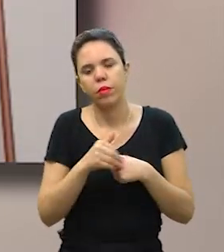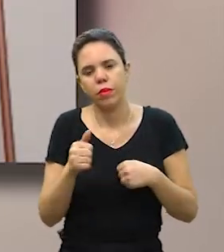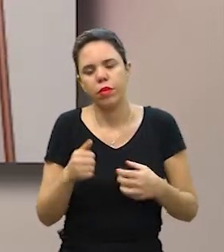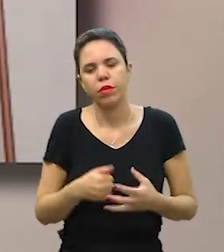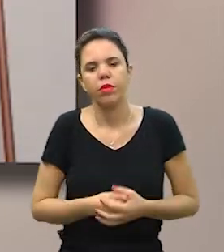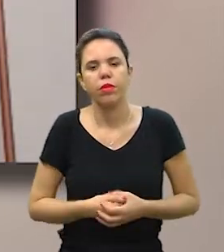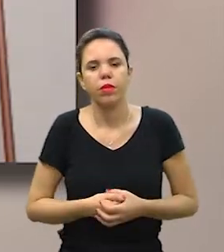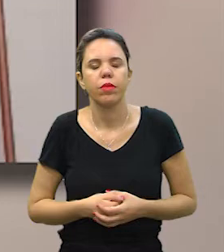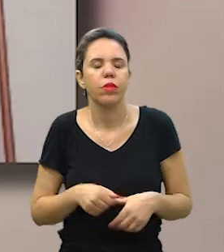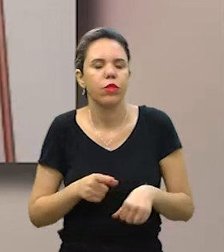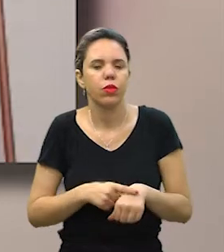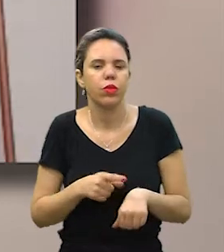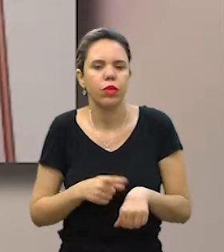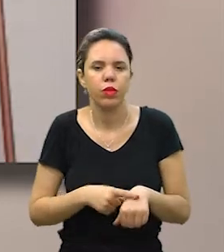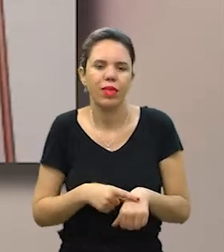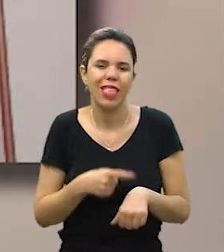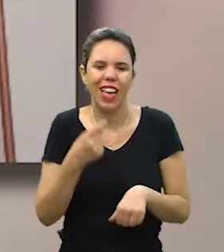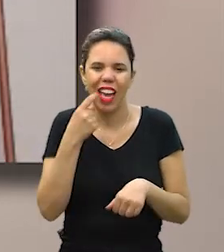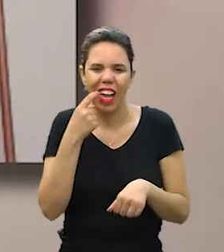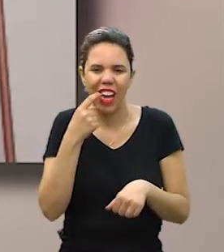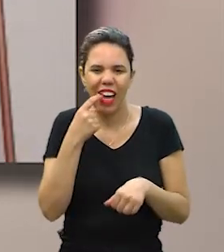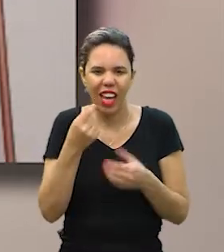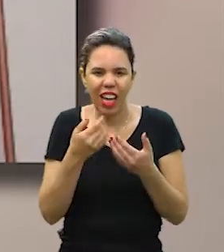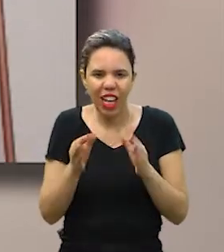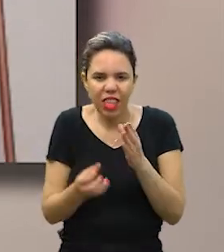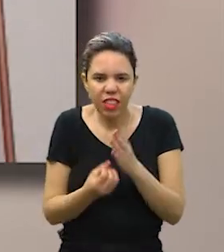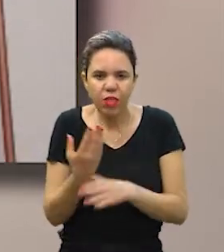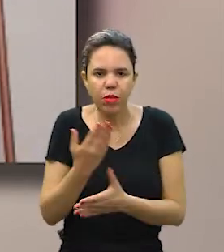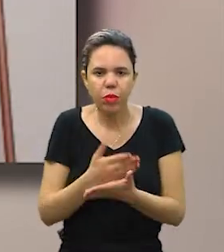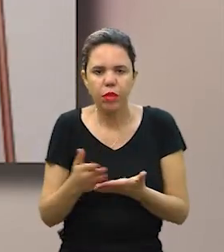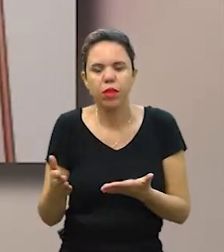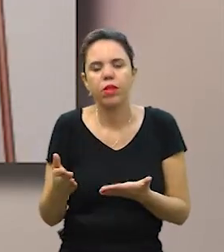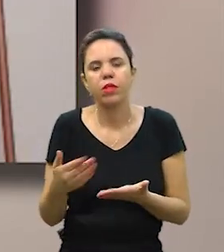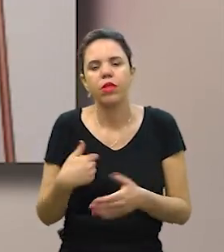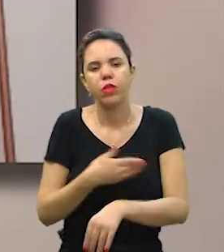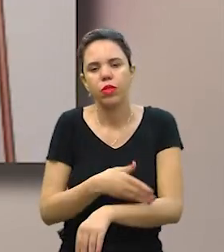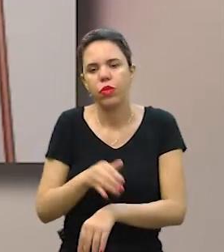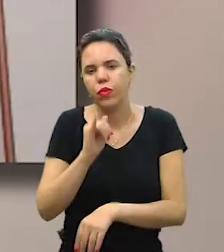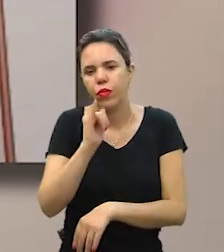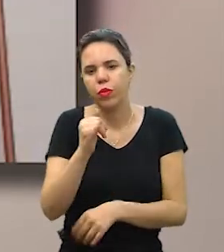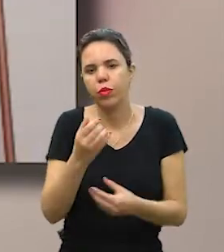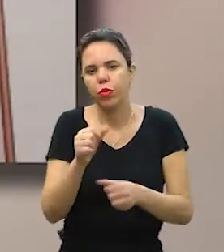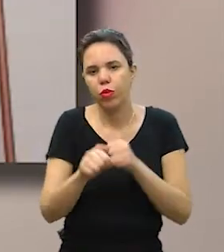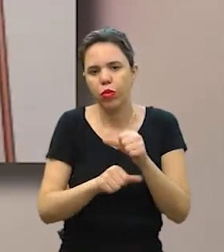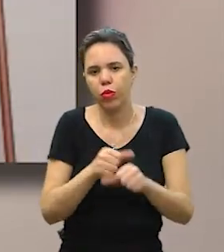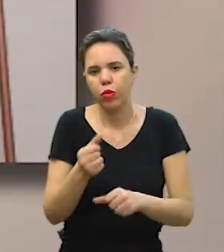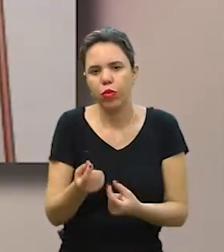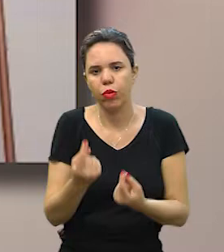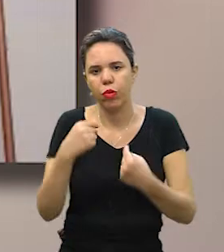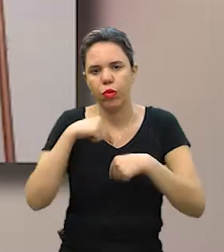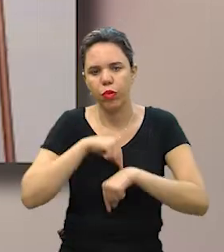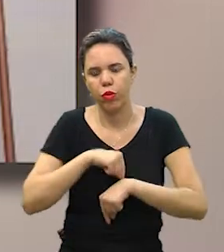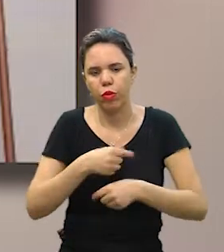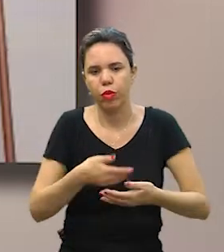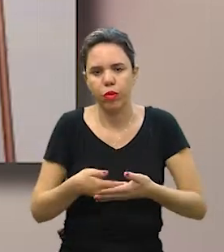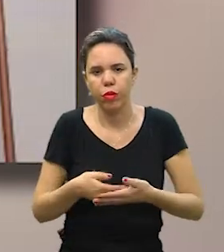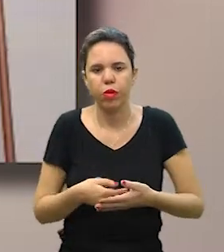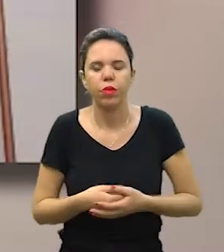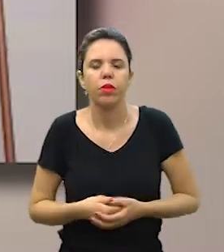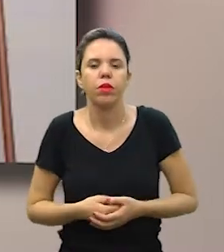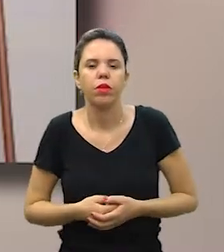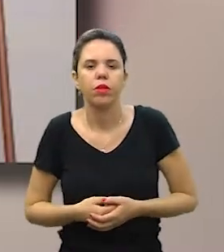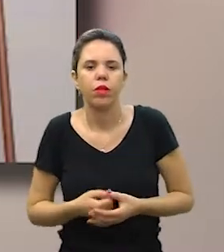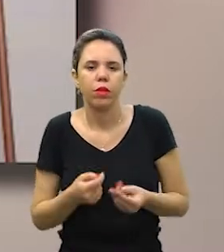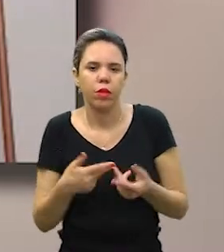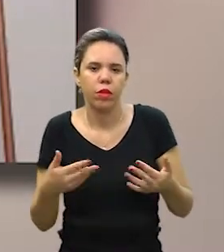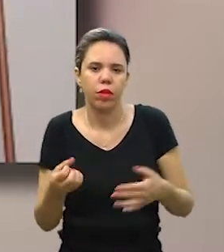Então, no momento da dentição, eu costumo dizer que tem muita mudança interna para esse bebê.